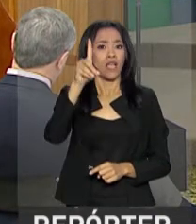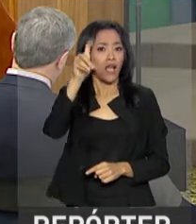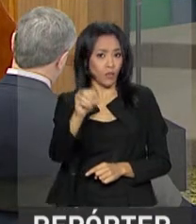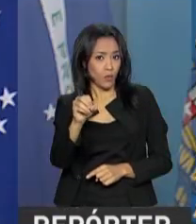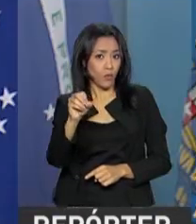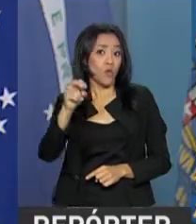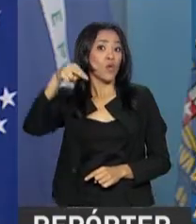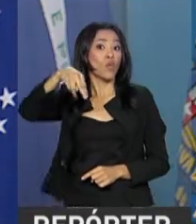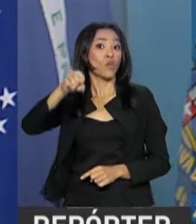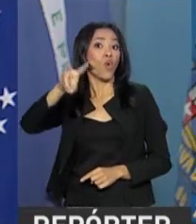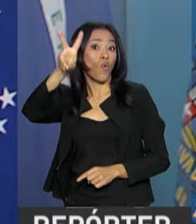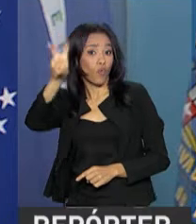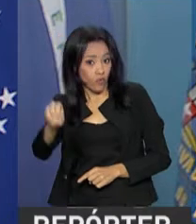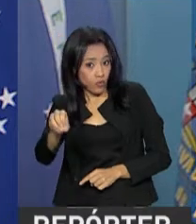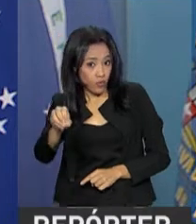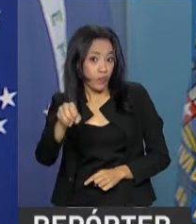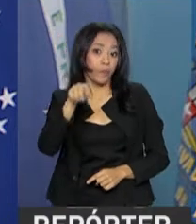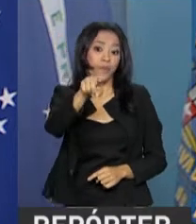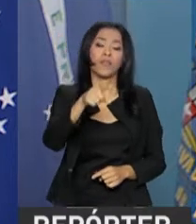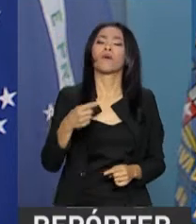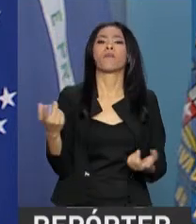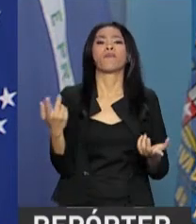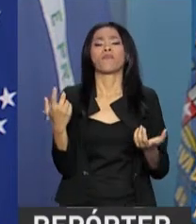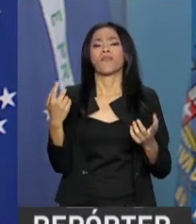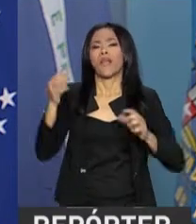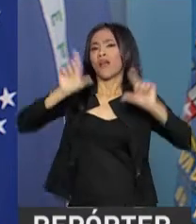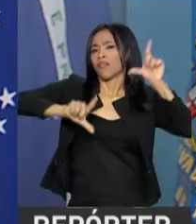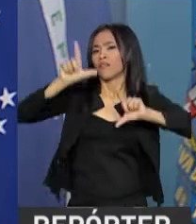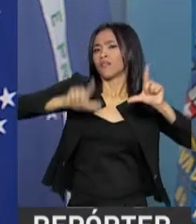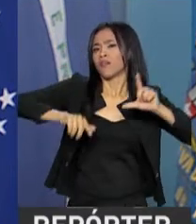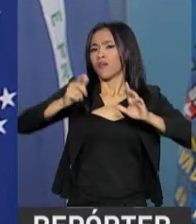é outra. A imprensa livre no nosso país é uma